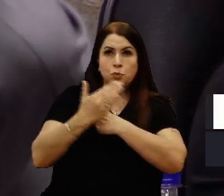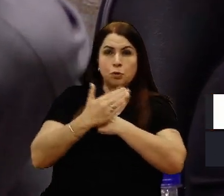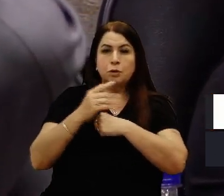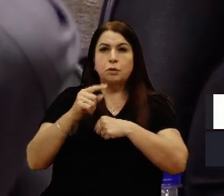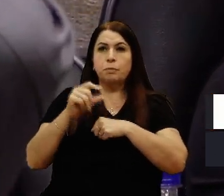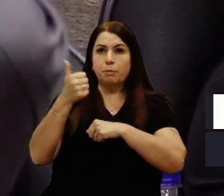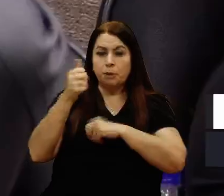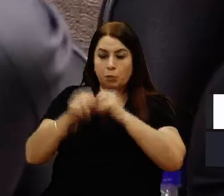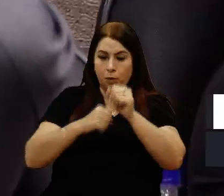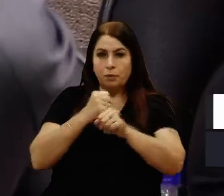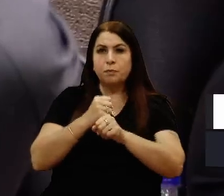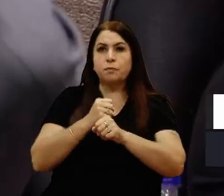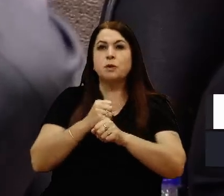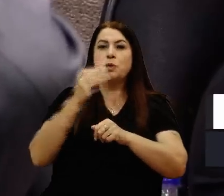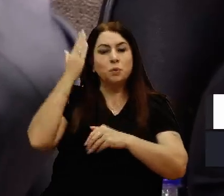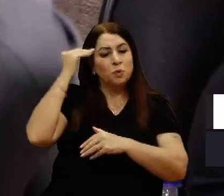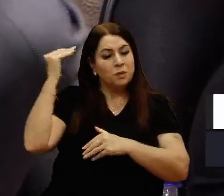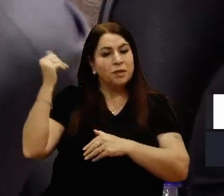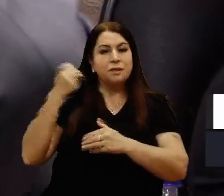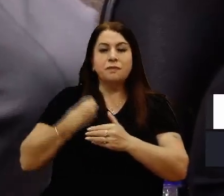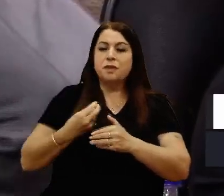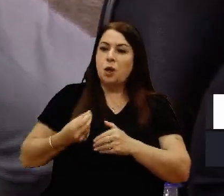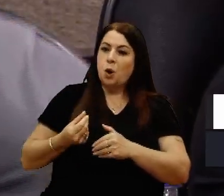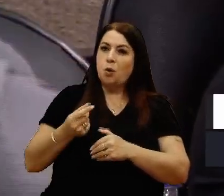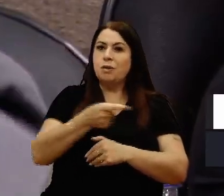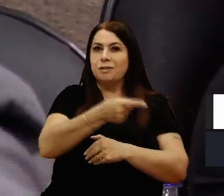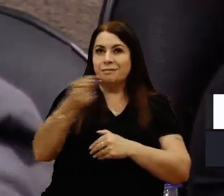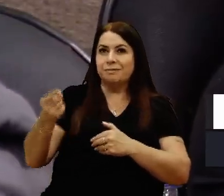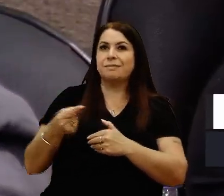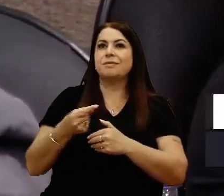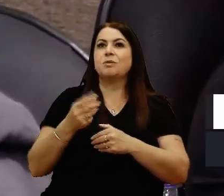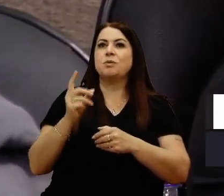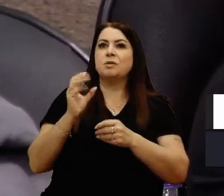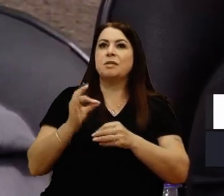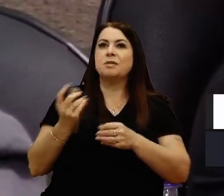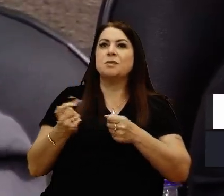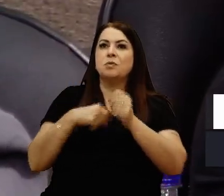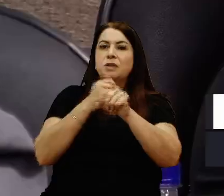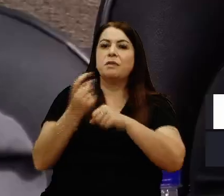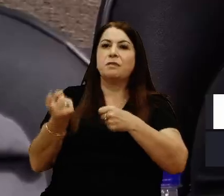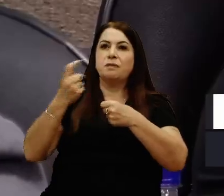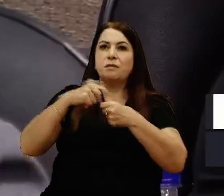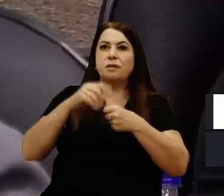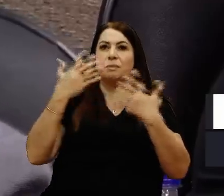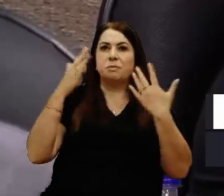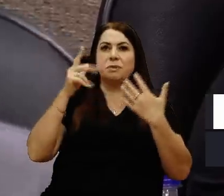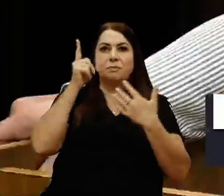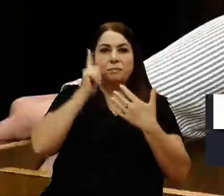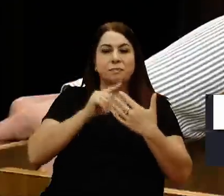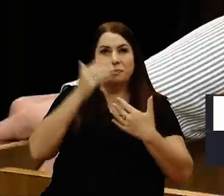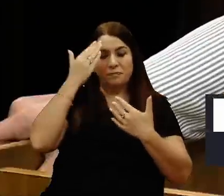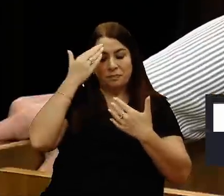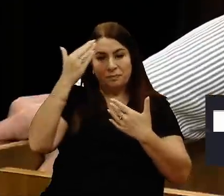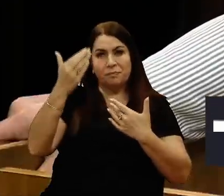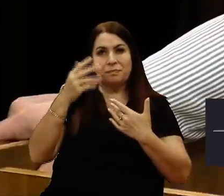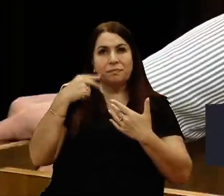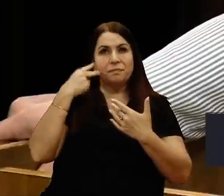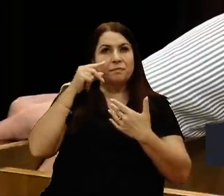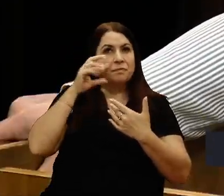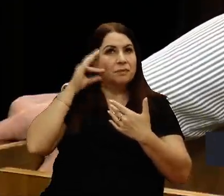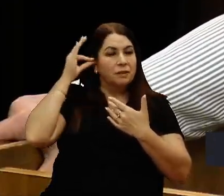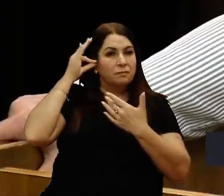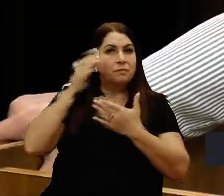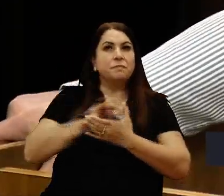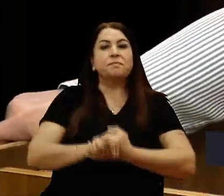primeiro ano, e sucesso, vida longa. Com certeza o ano que vem estaremos de volta aí. Parabéns, presidente Lucas. Obrigado, vereador